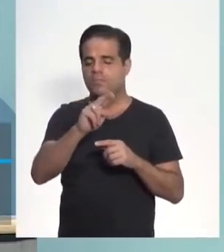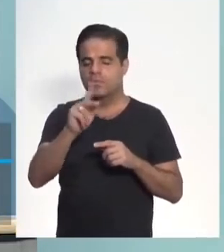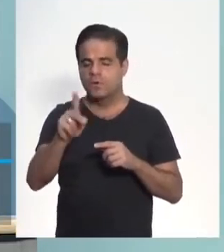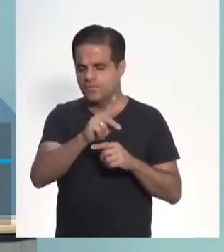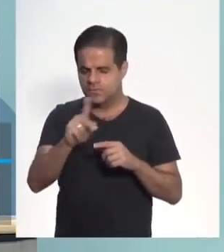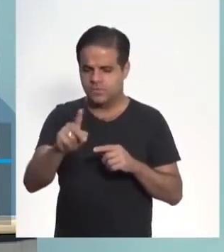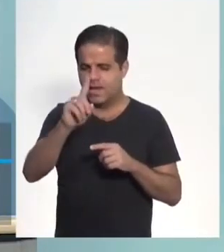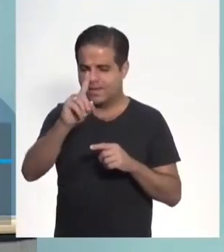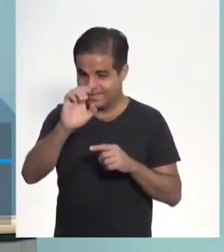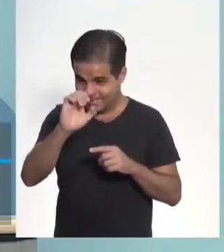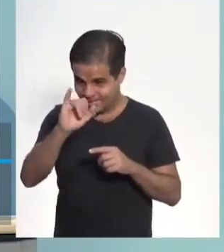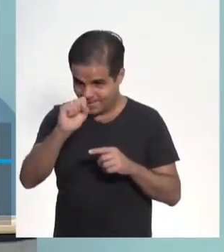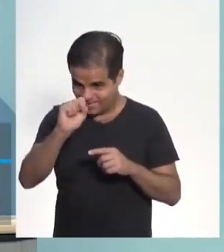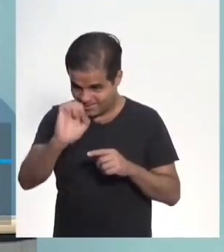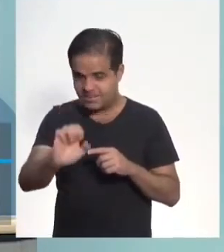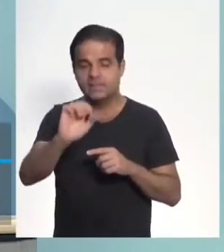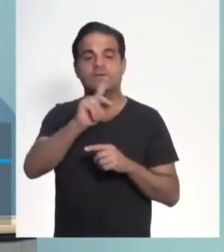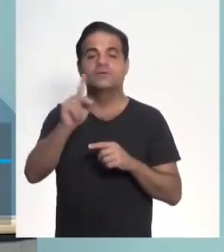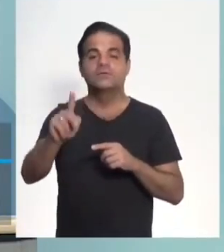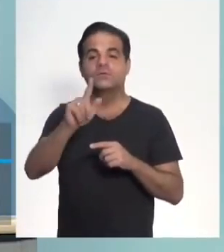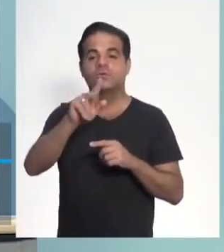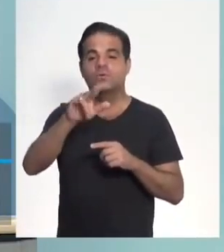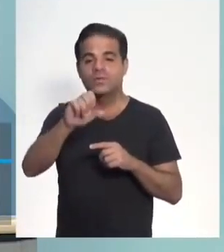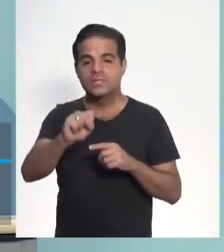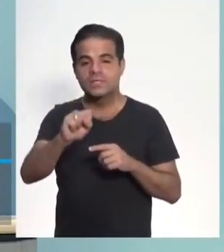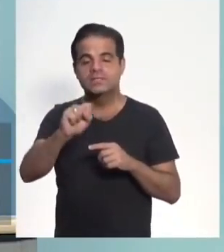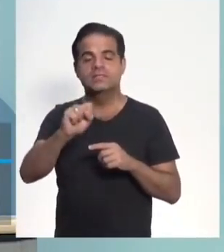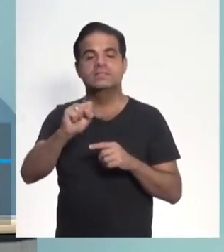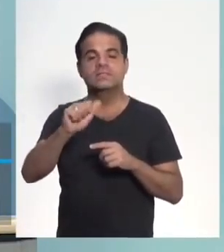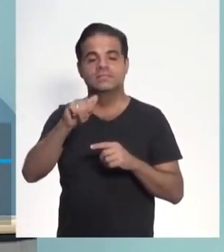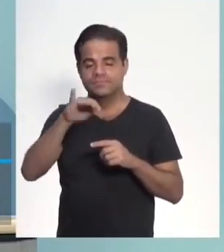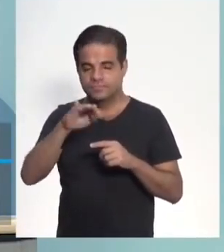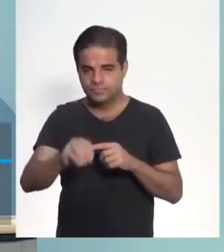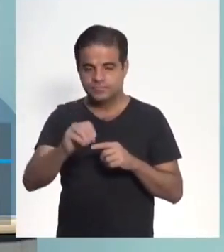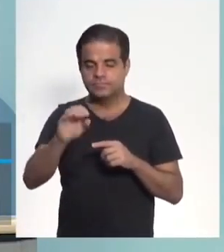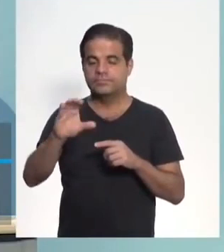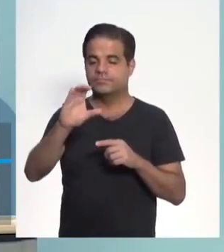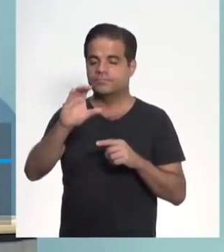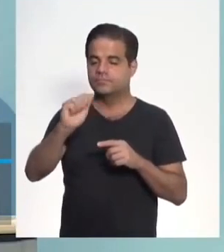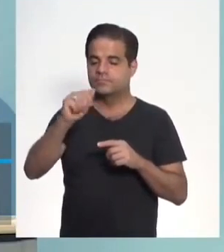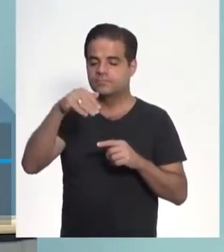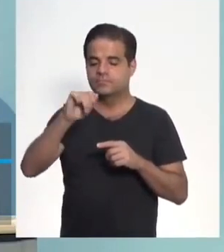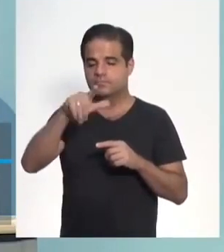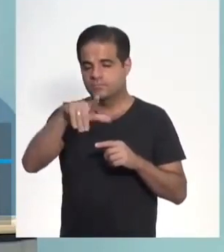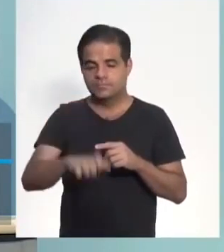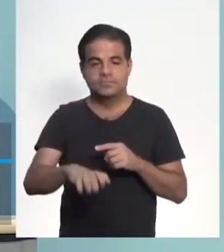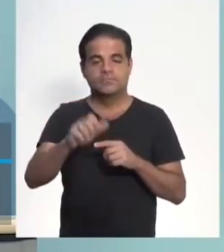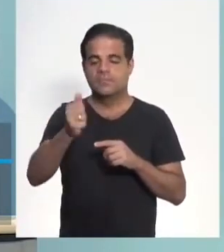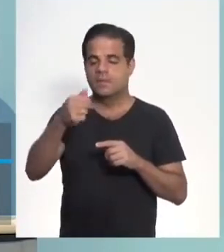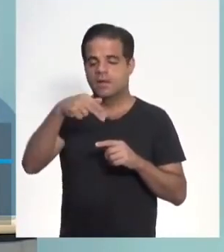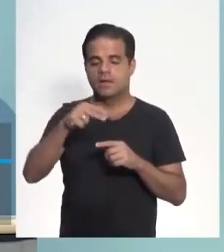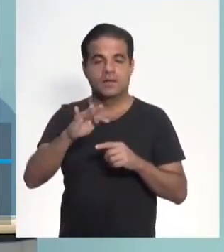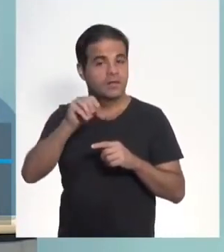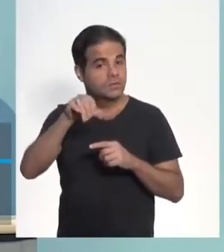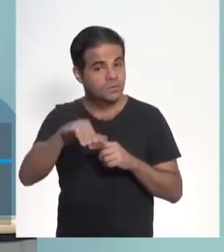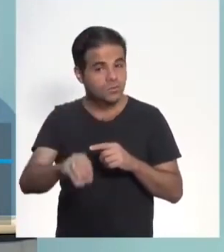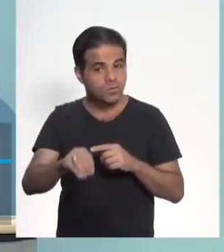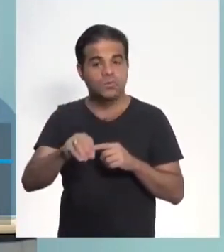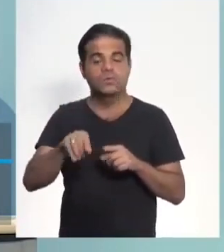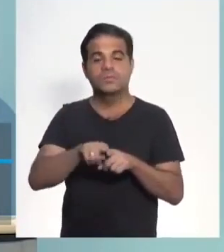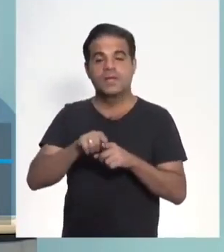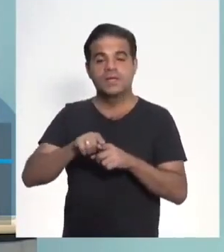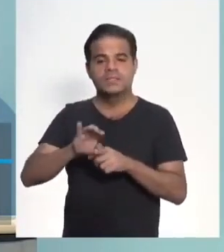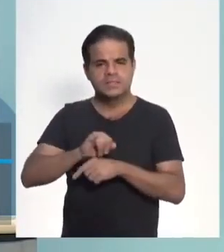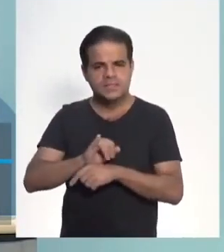Prodeise, da Escola Luiz dos Santos Metalúrgico, a Camille de São Bernardo, da Escola Antônio Florentino de